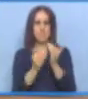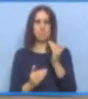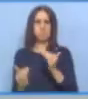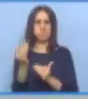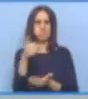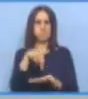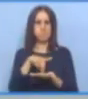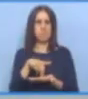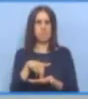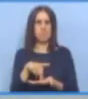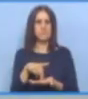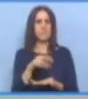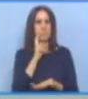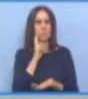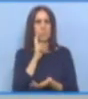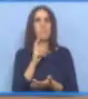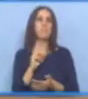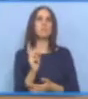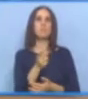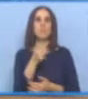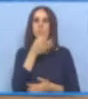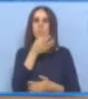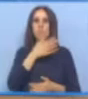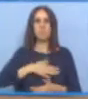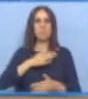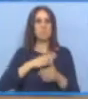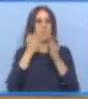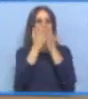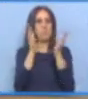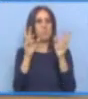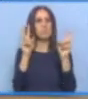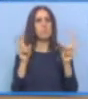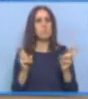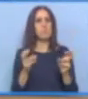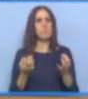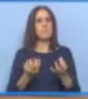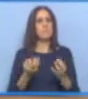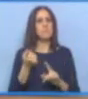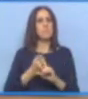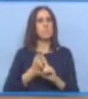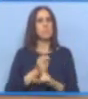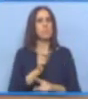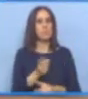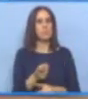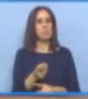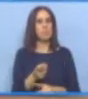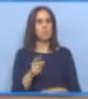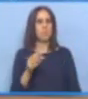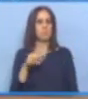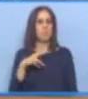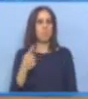de alto posicionamento, sim, peço desculpa, e todos falaram abertamente sobre quais é que eram de facto os desafios que existem em